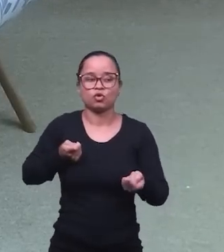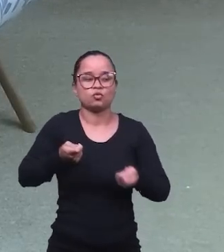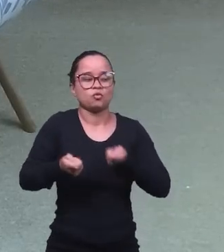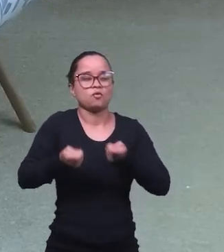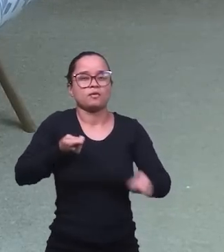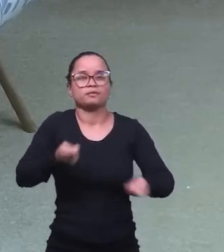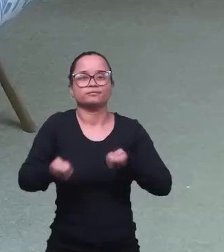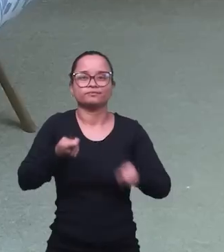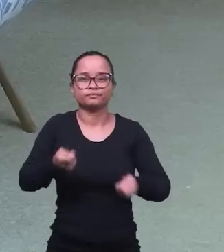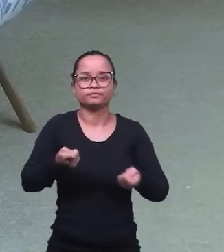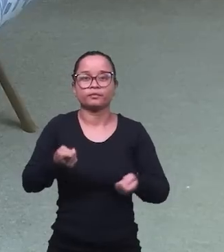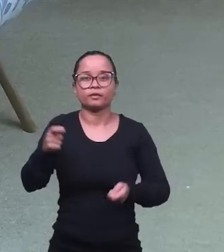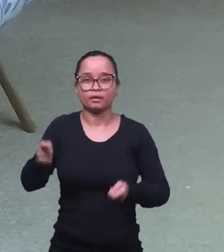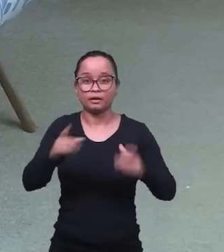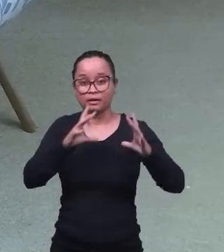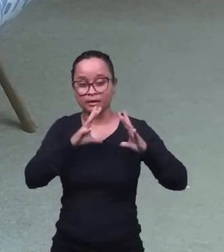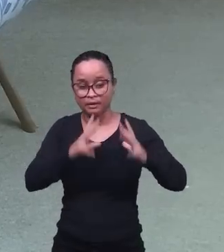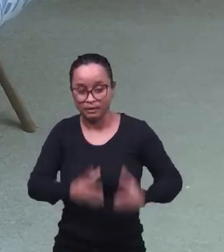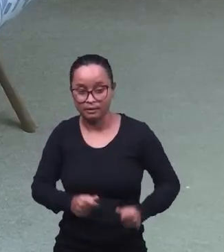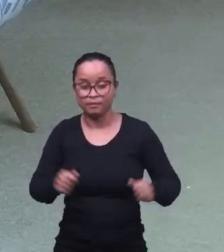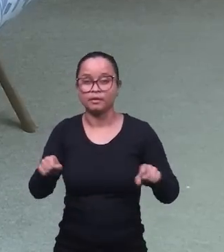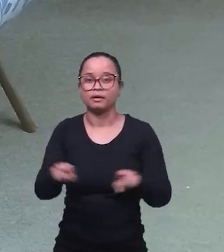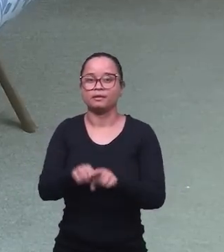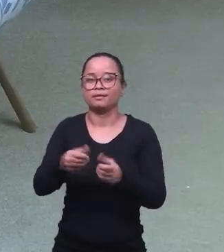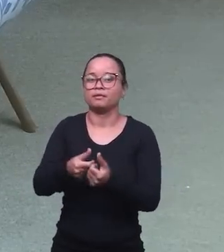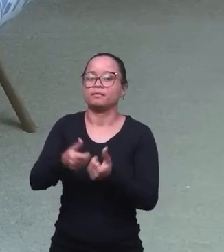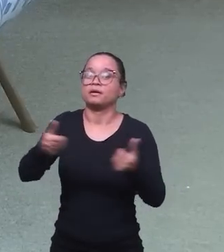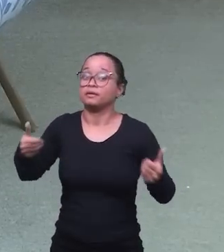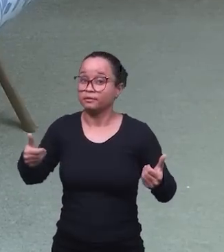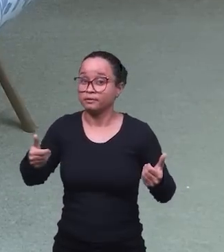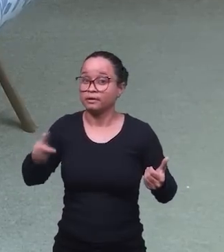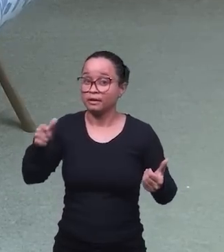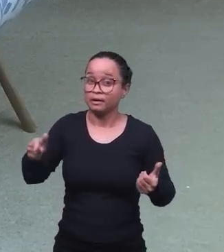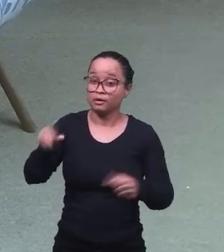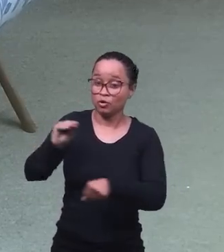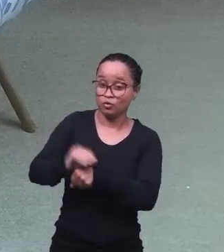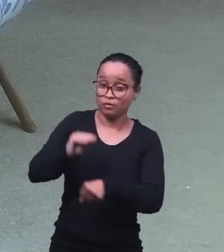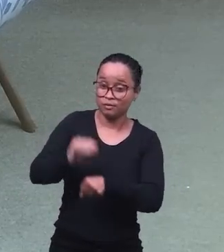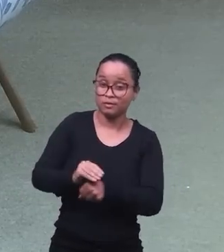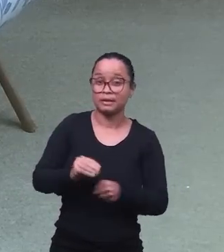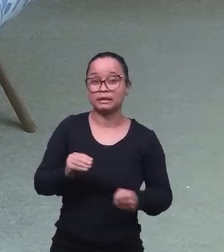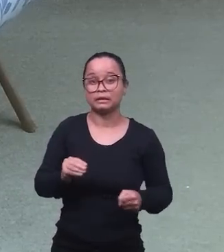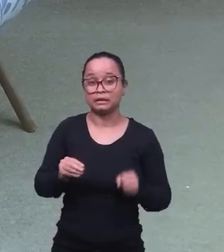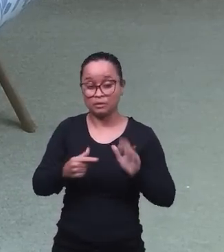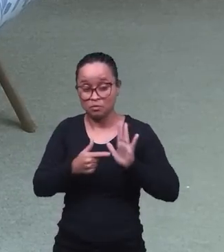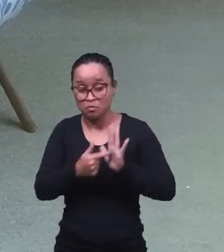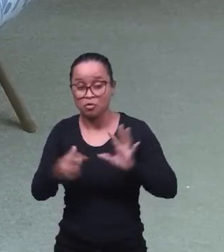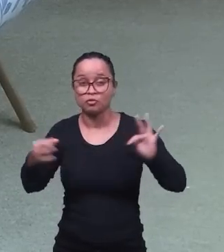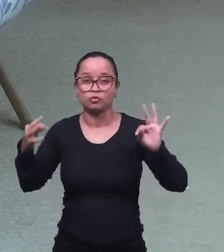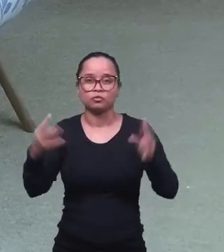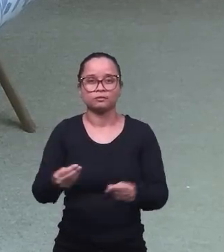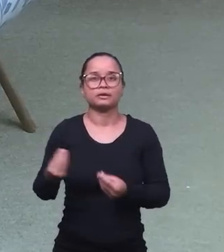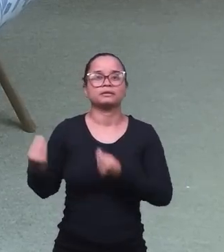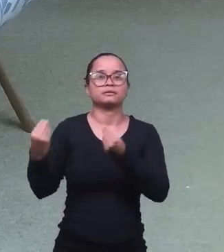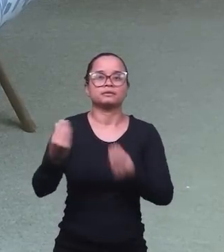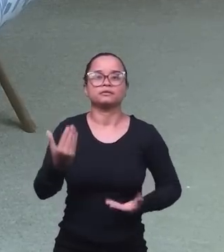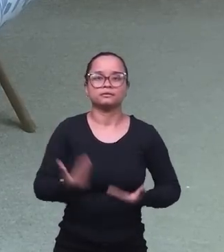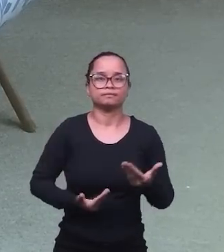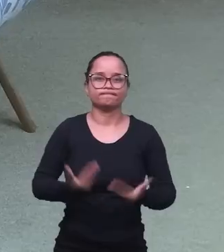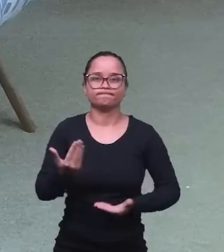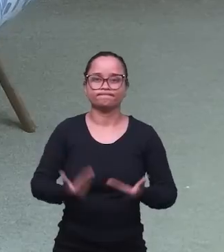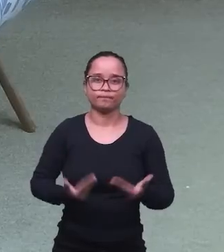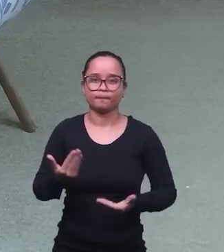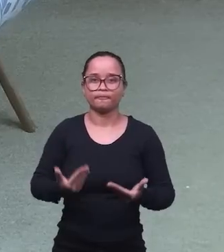governa. Então, ele que limpa, ele que santifica, ele que purifica, ele que direciona, e é ele que dá à igreja